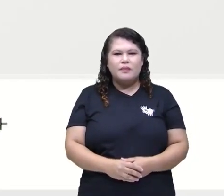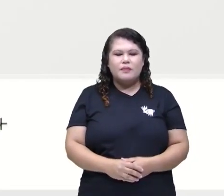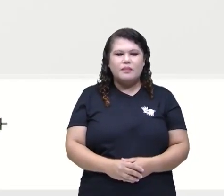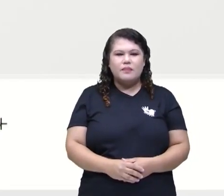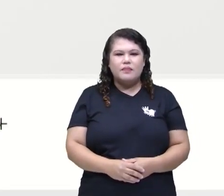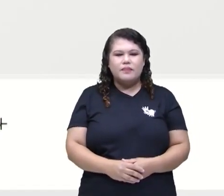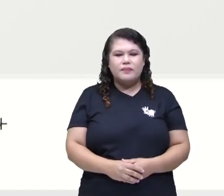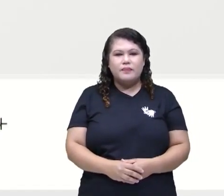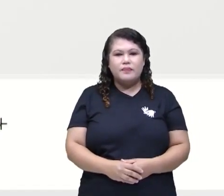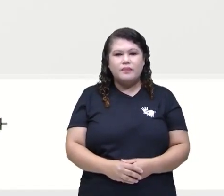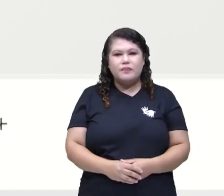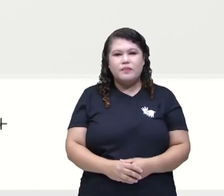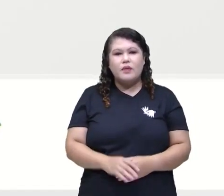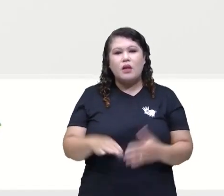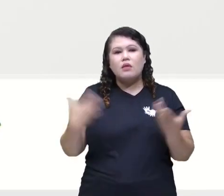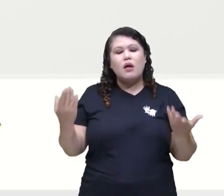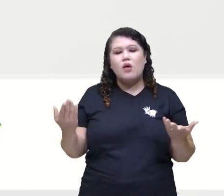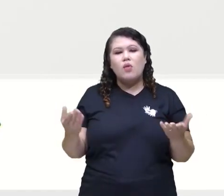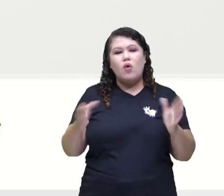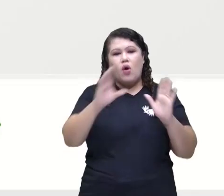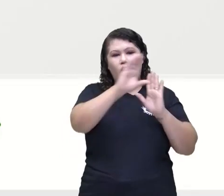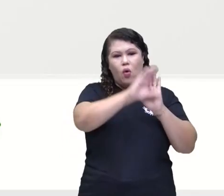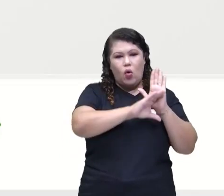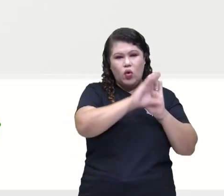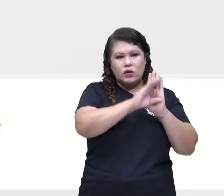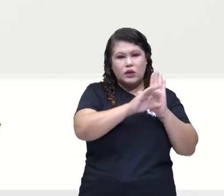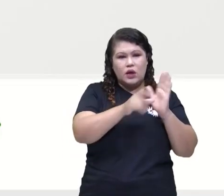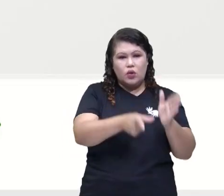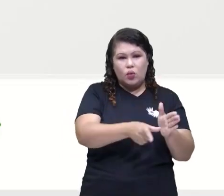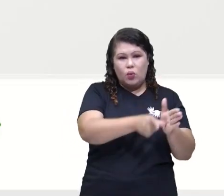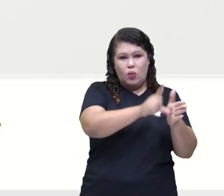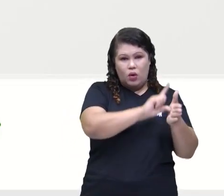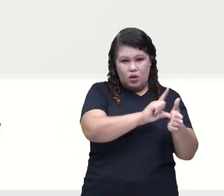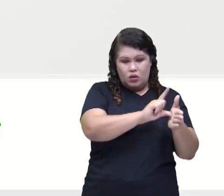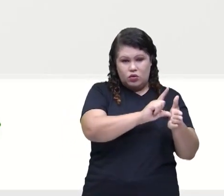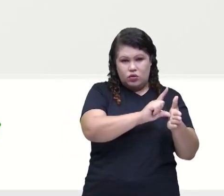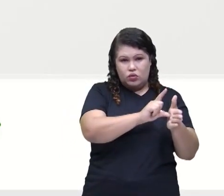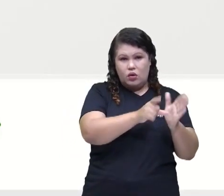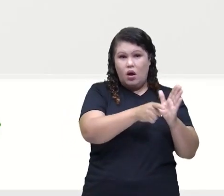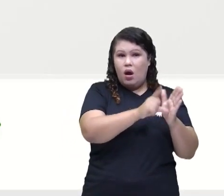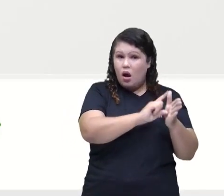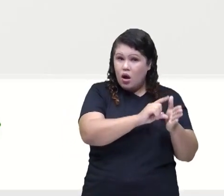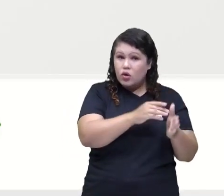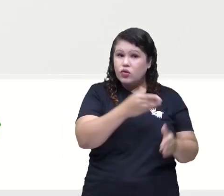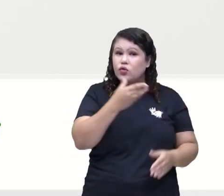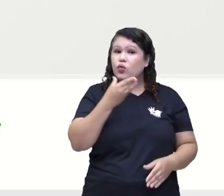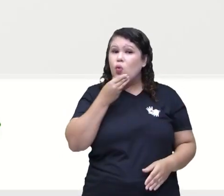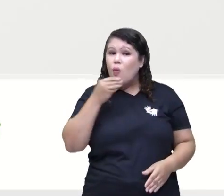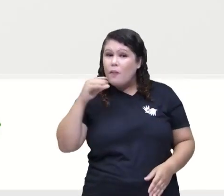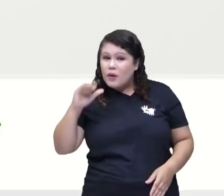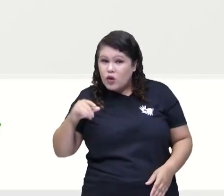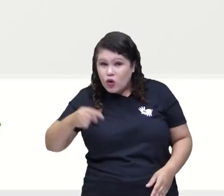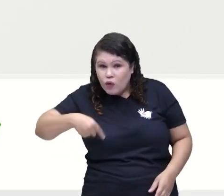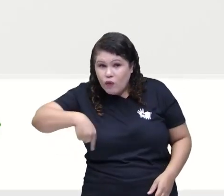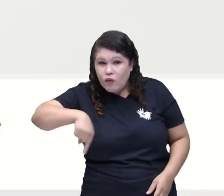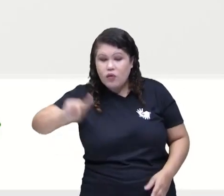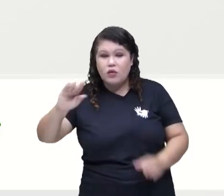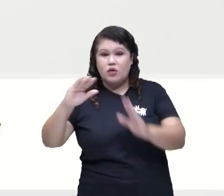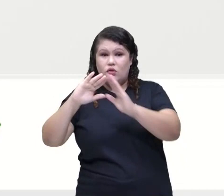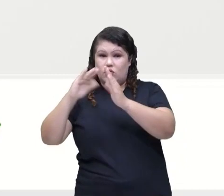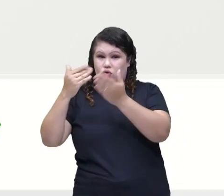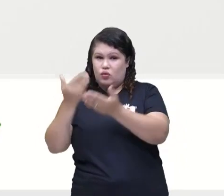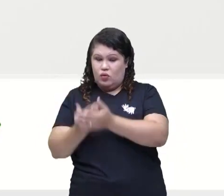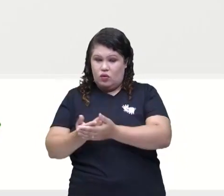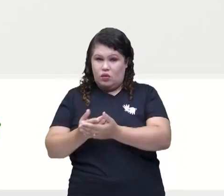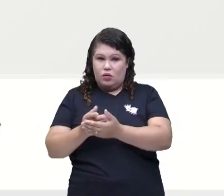Olha só o nosso conceito, ó. Antes, ele foi à escola. Depois, ele foi para